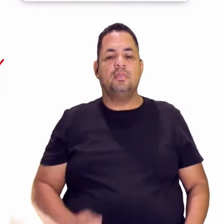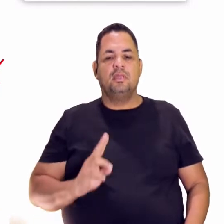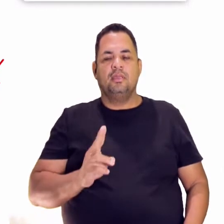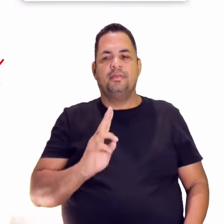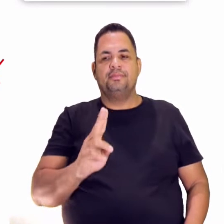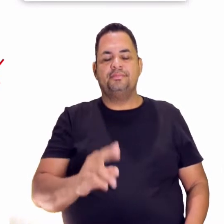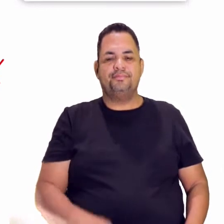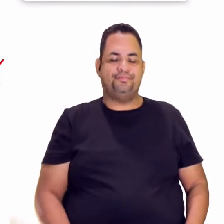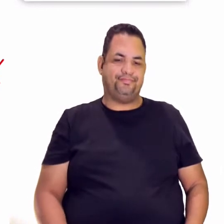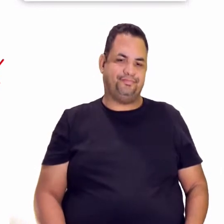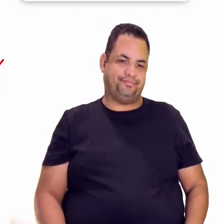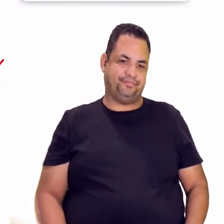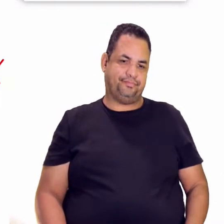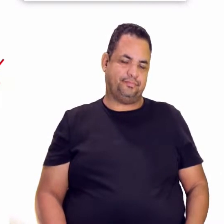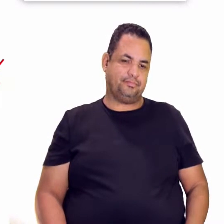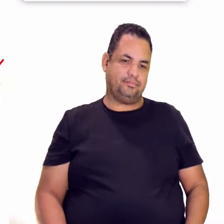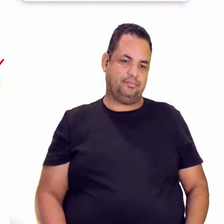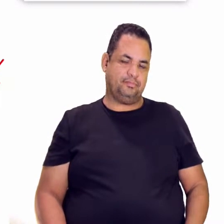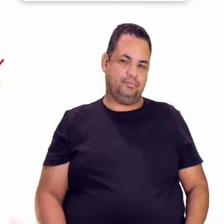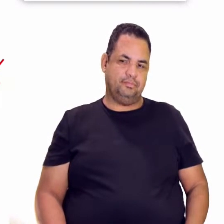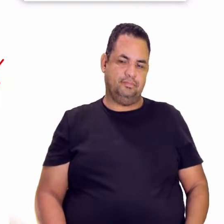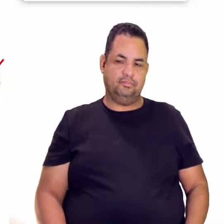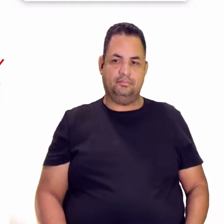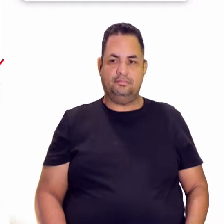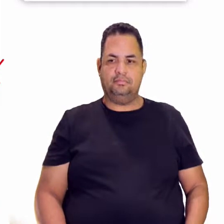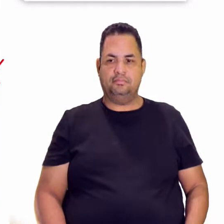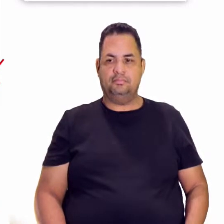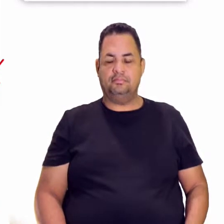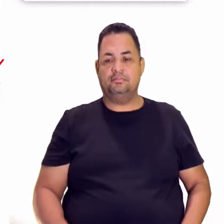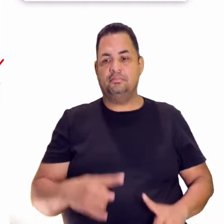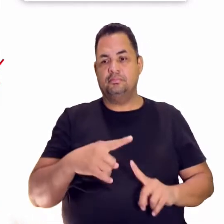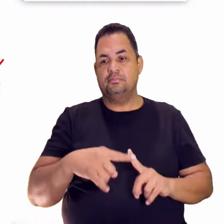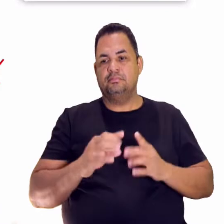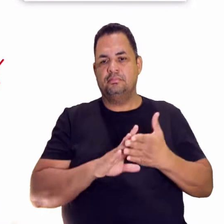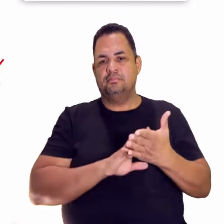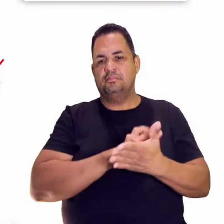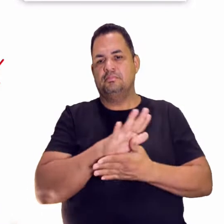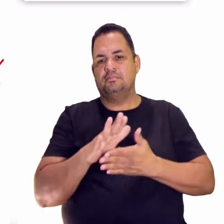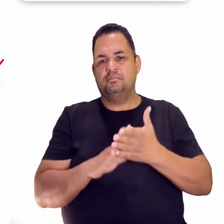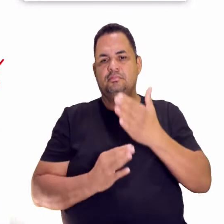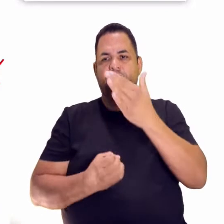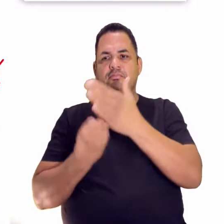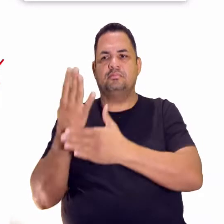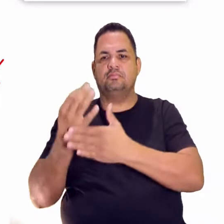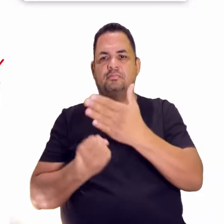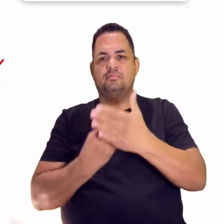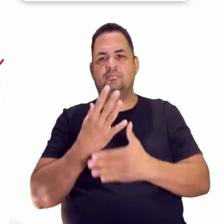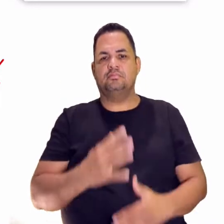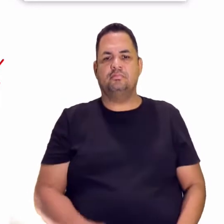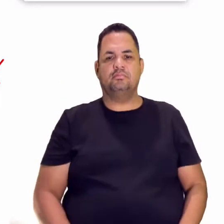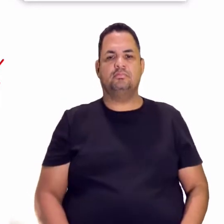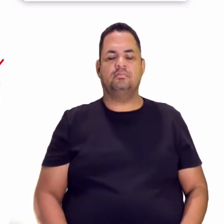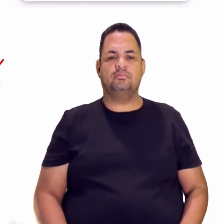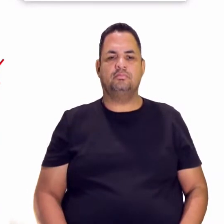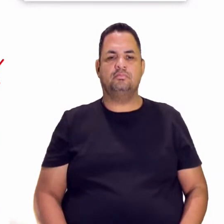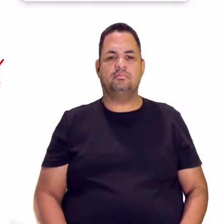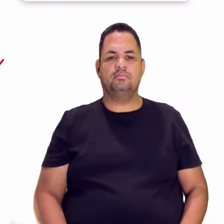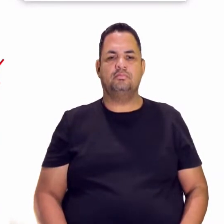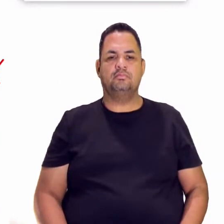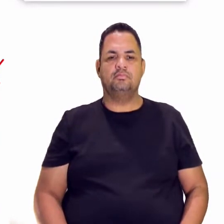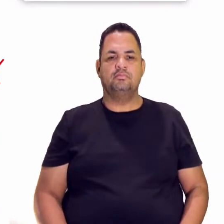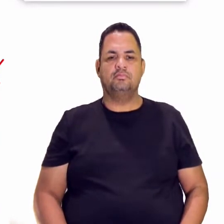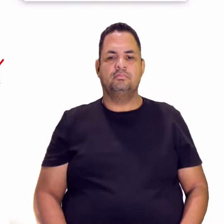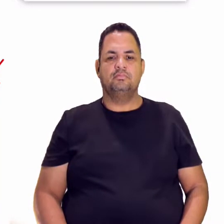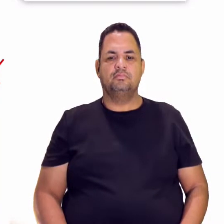mais de um estilo surgem vários, e aí quando você vai interpretar, você tem